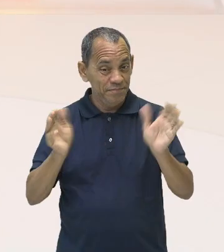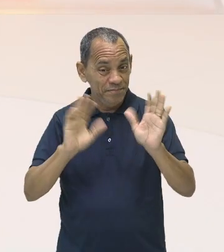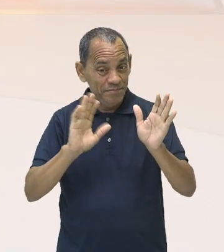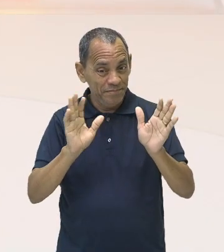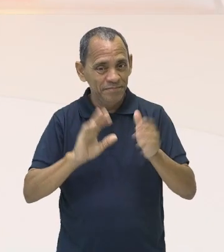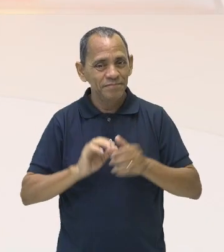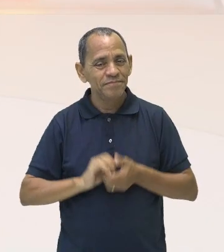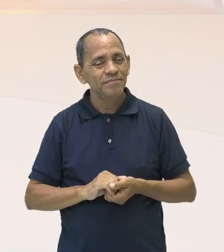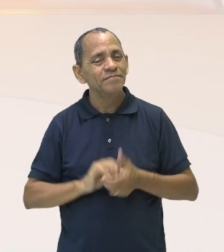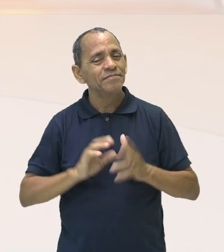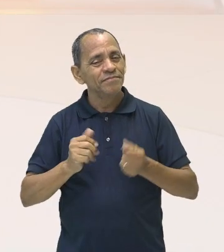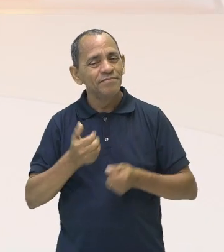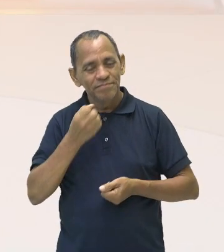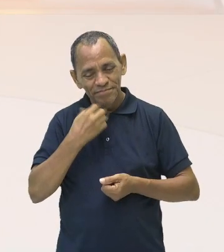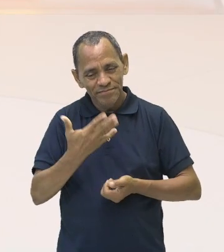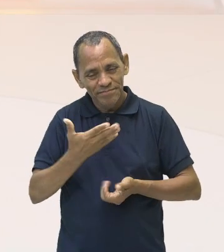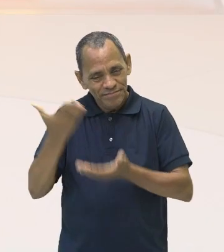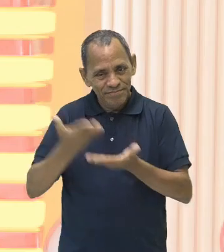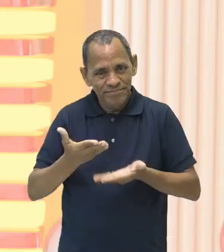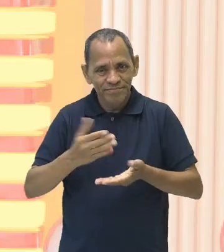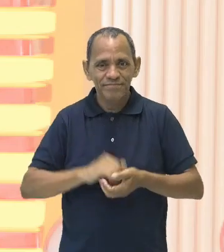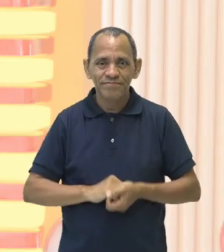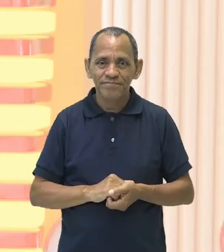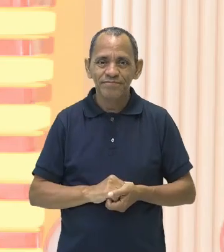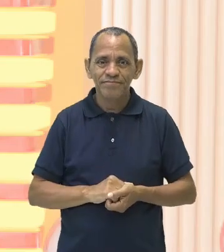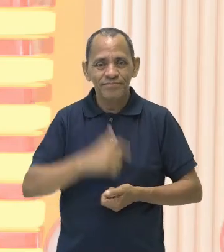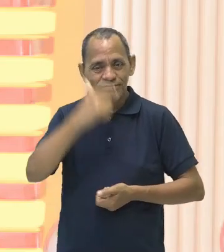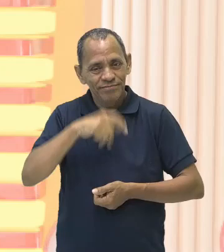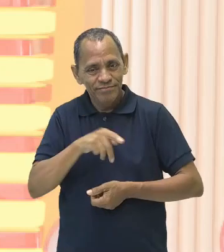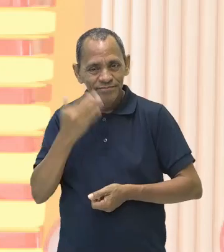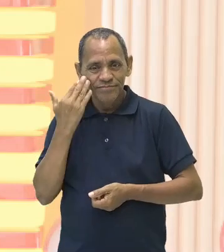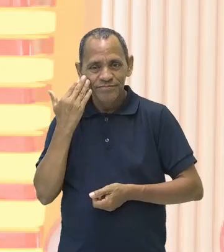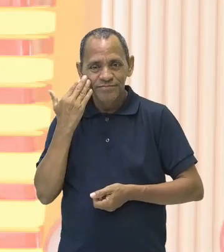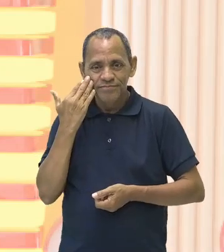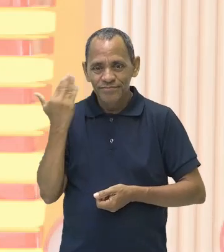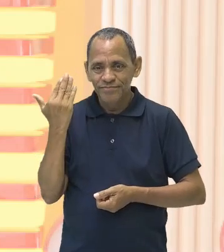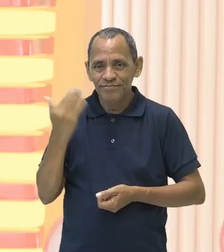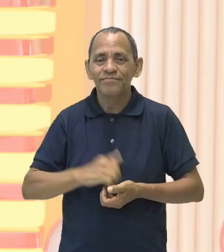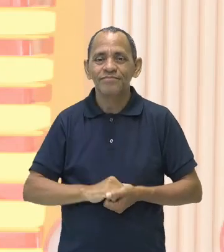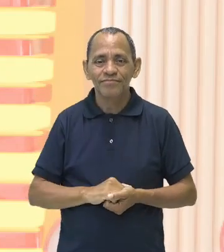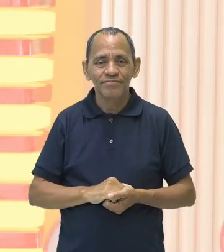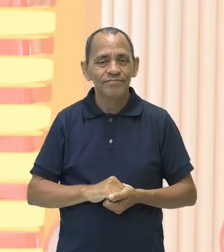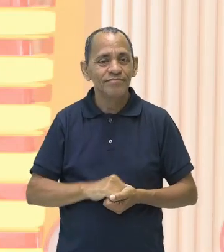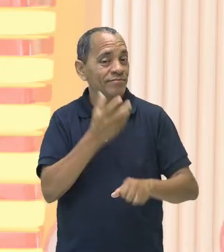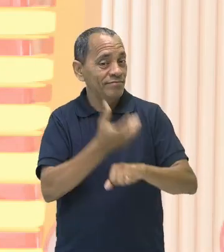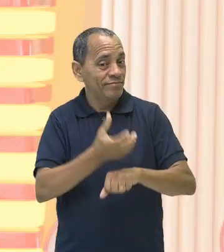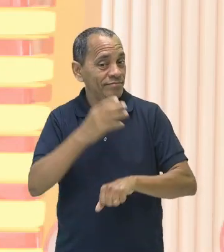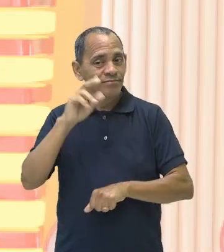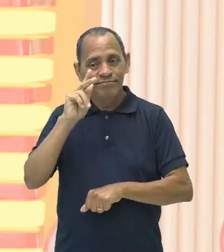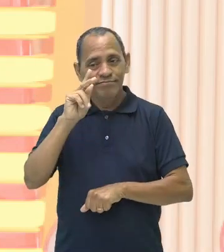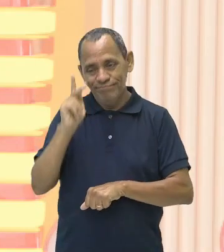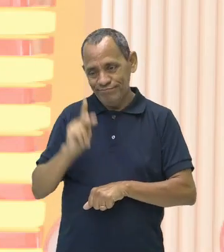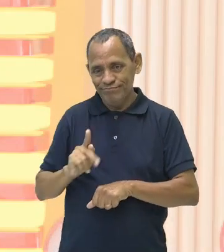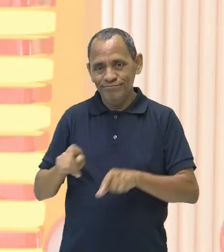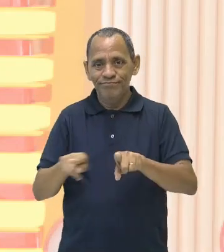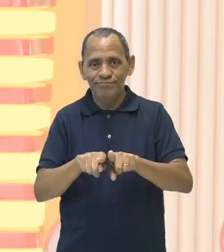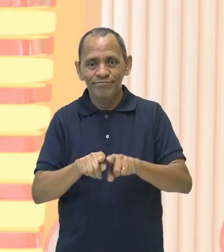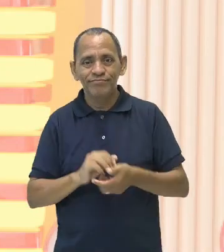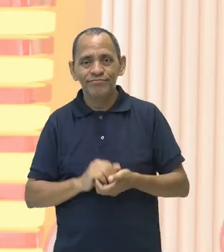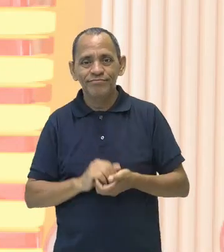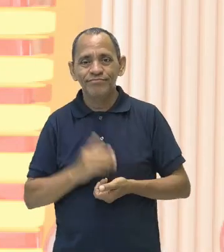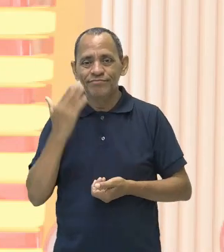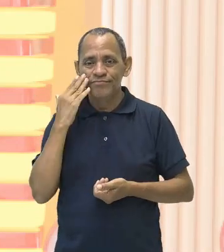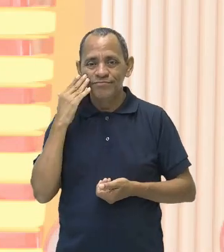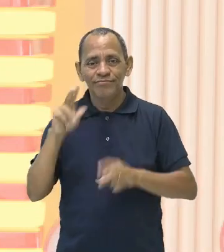Olá a todos, sejam muito bem-vindos. Eu sou a professora Shirley Botelho do Componente de História. Vem comigo ver o